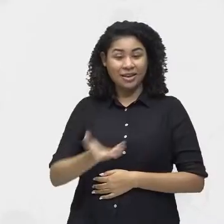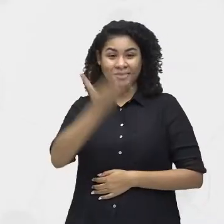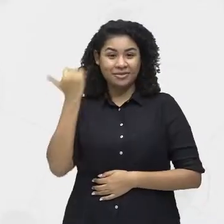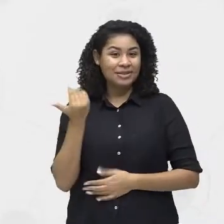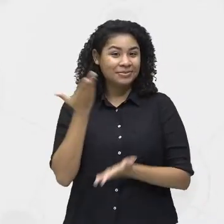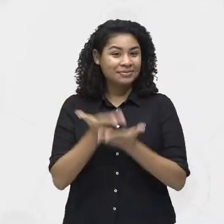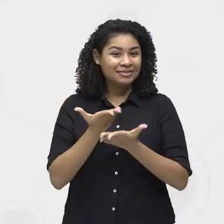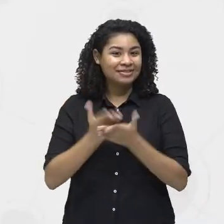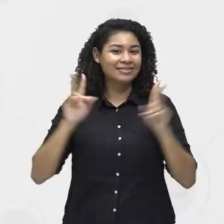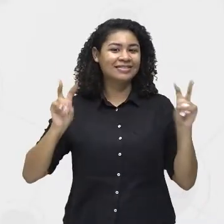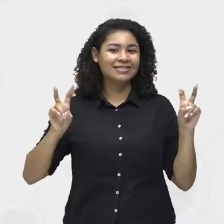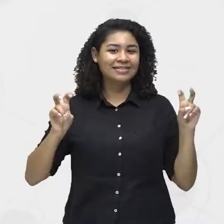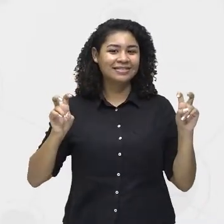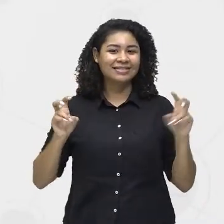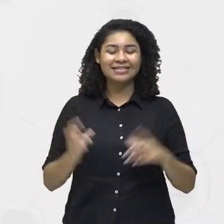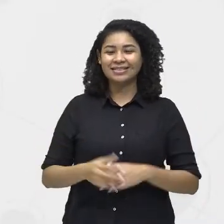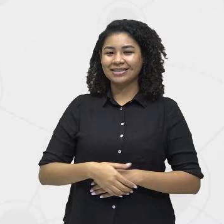hoje.